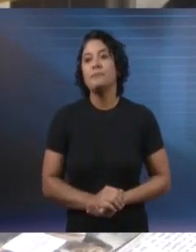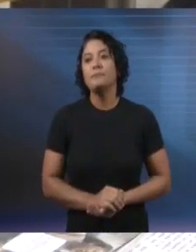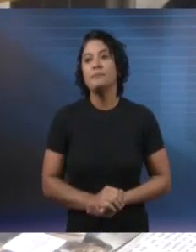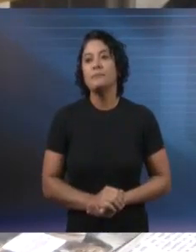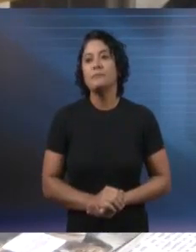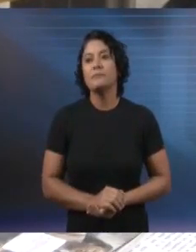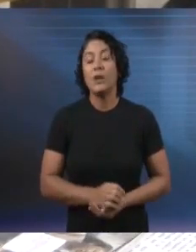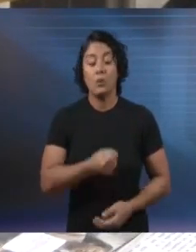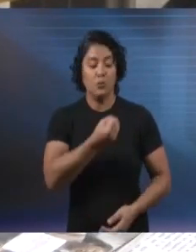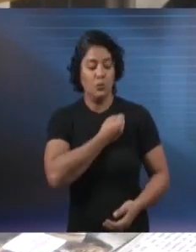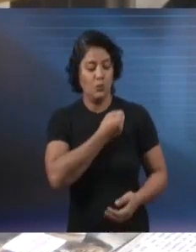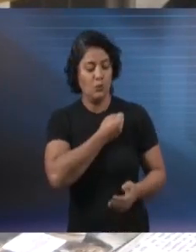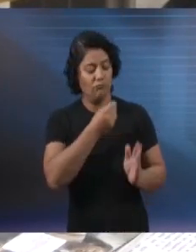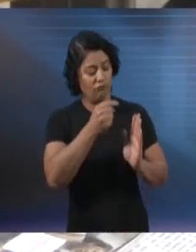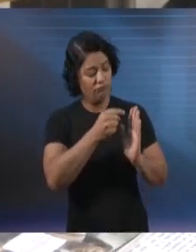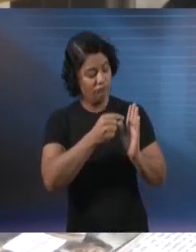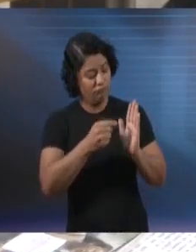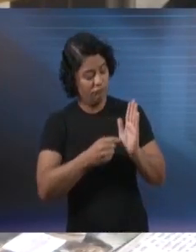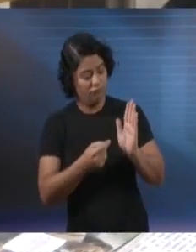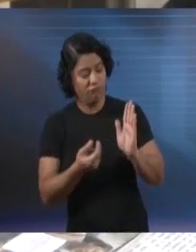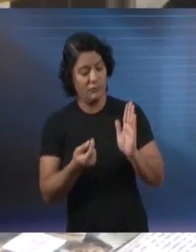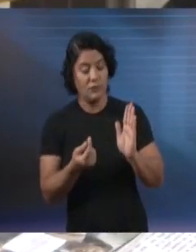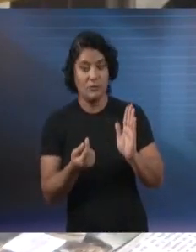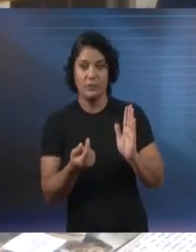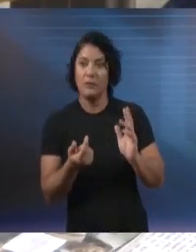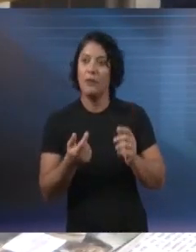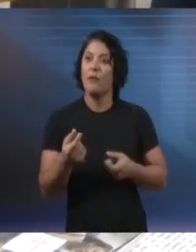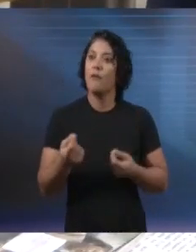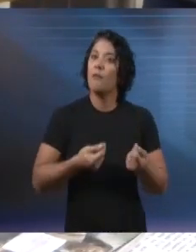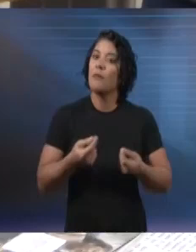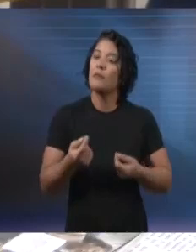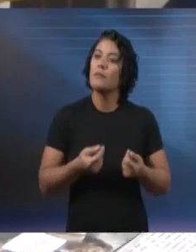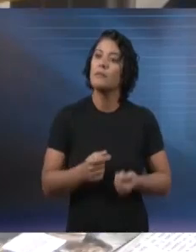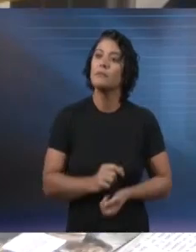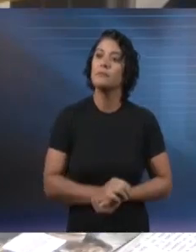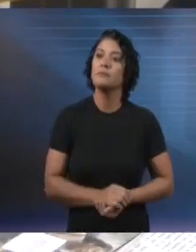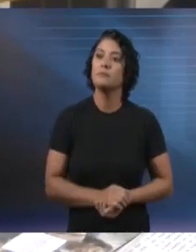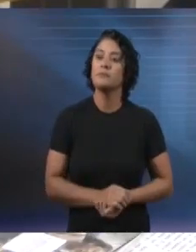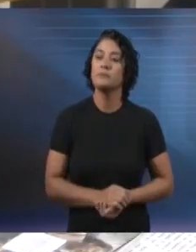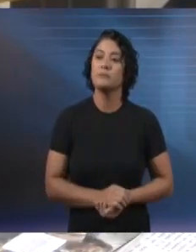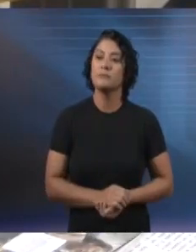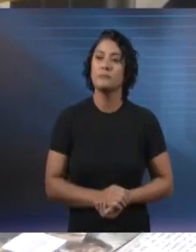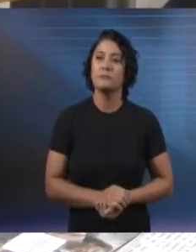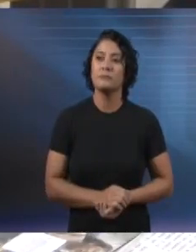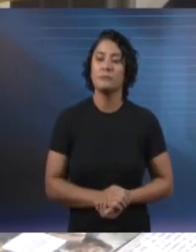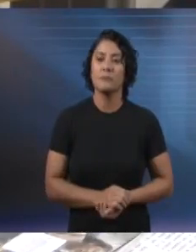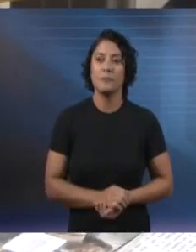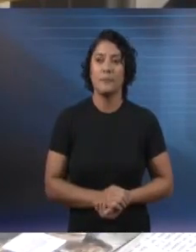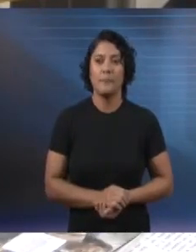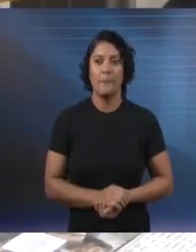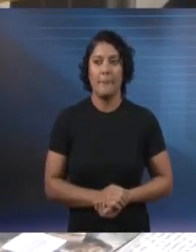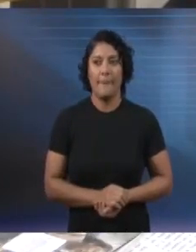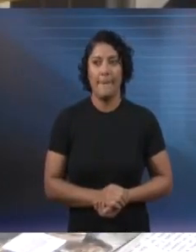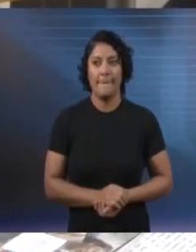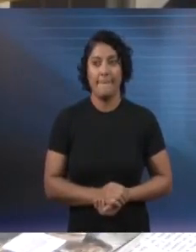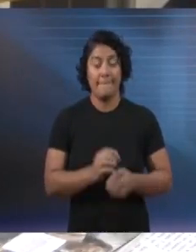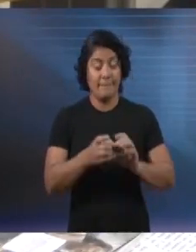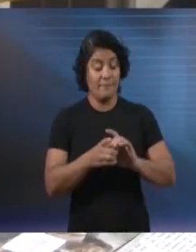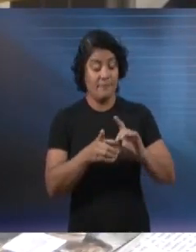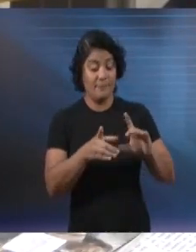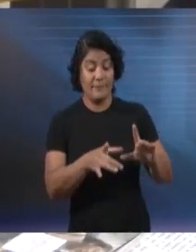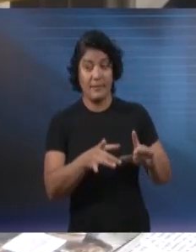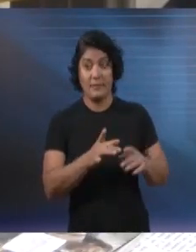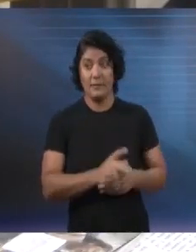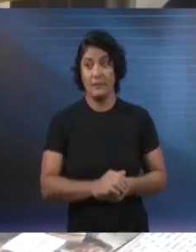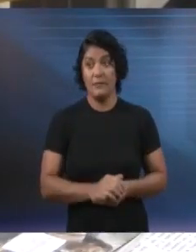dados financeiros que a situação permitiria